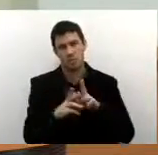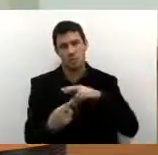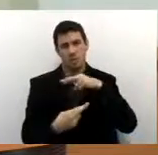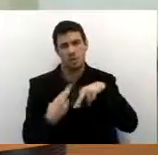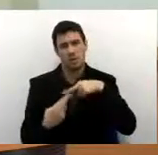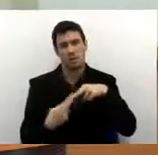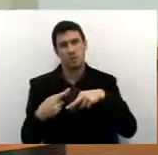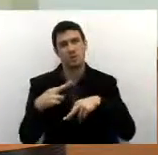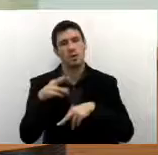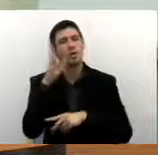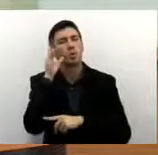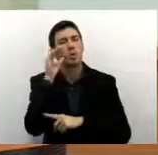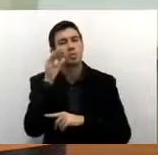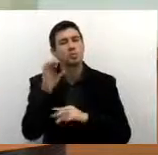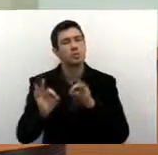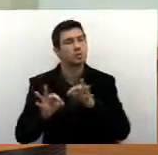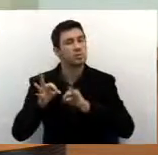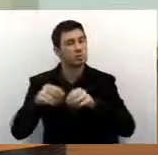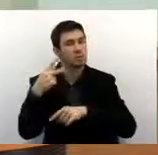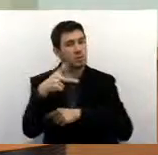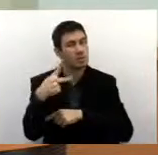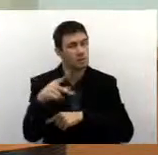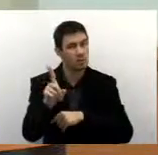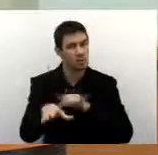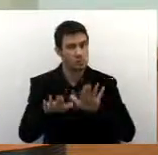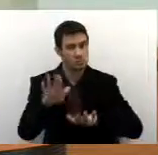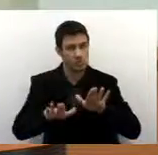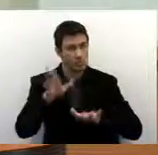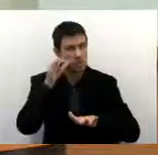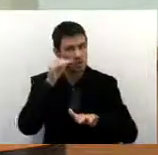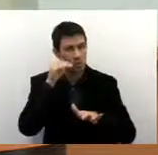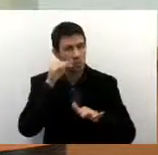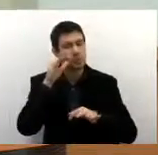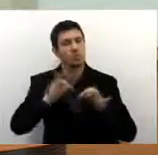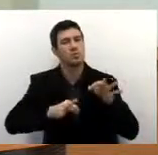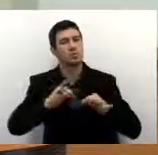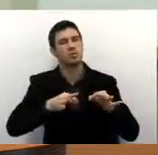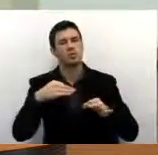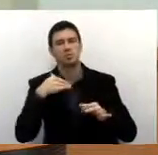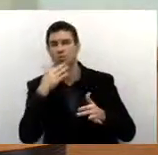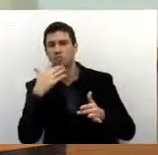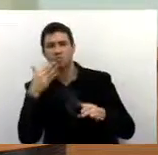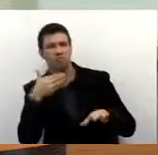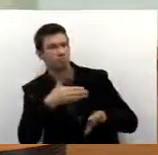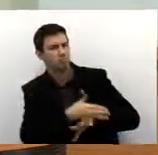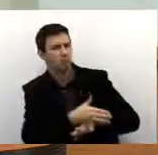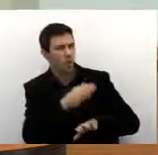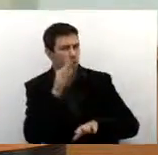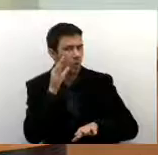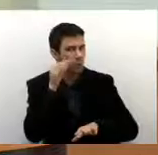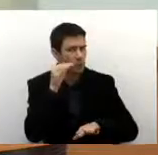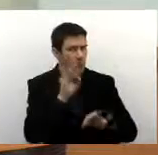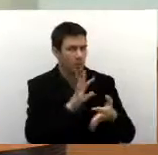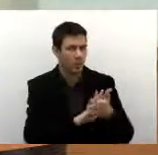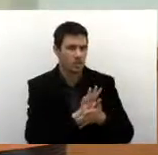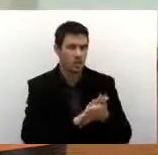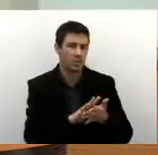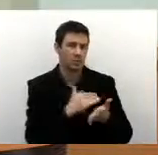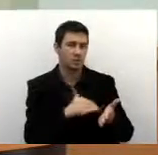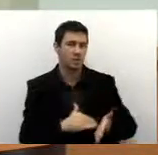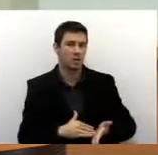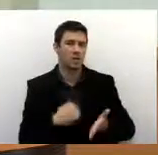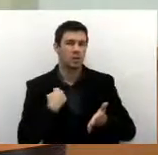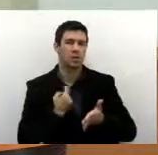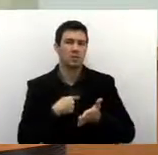seu consultor jurídico. Às vezes o consultor toma algumas atitudes sem consultar o secretário. Nós, de acordo com o artigo 76